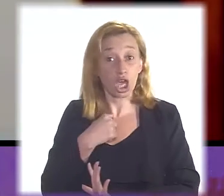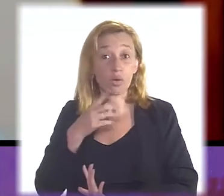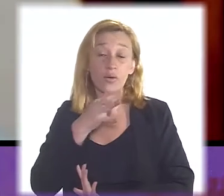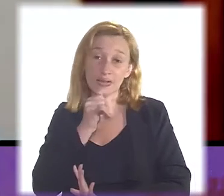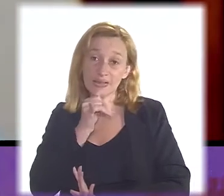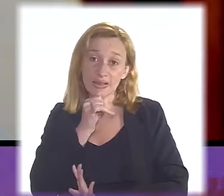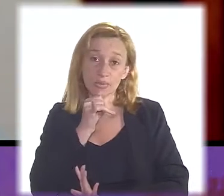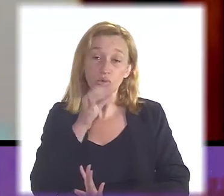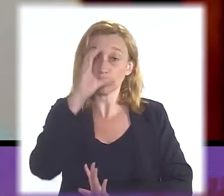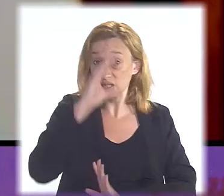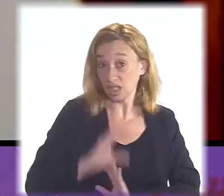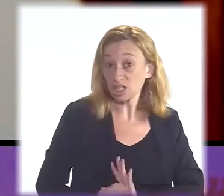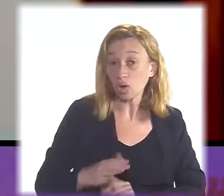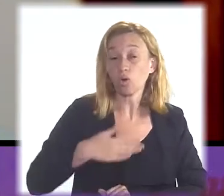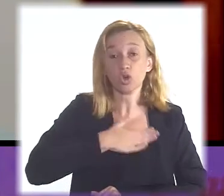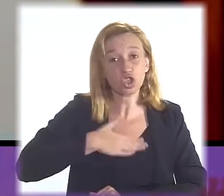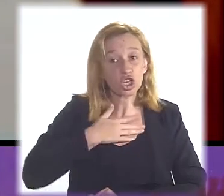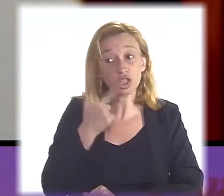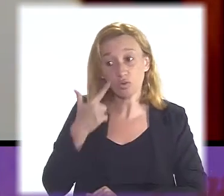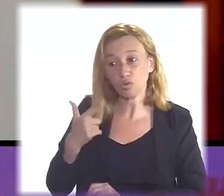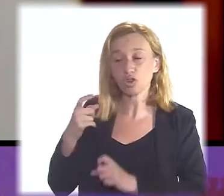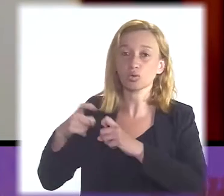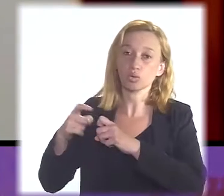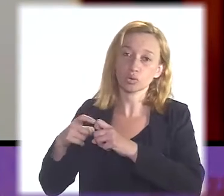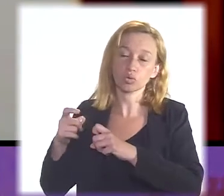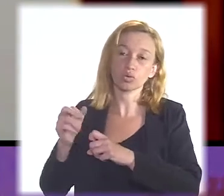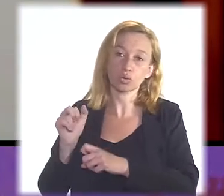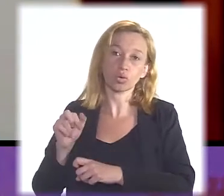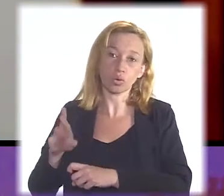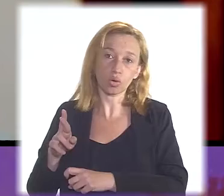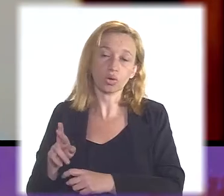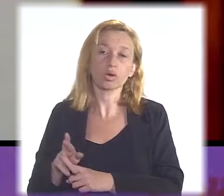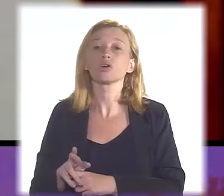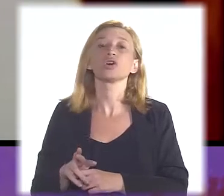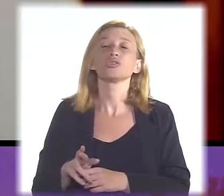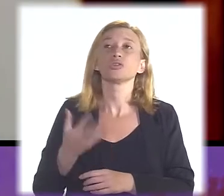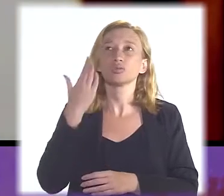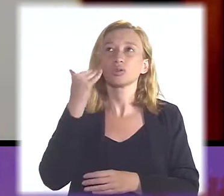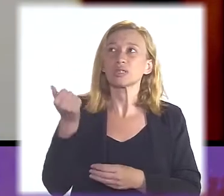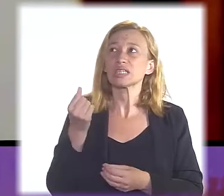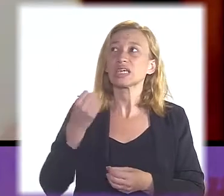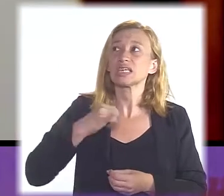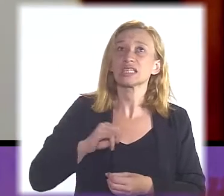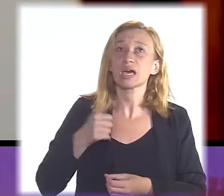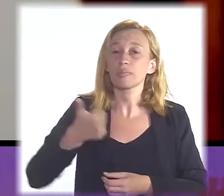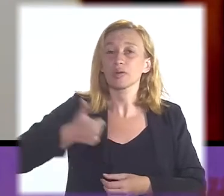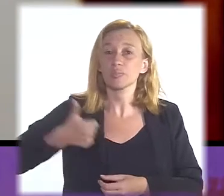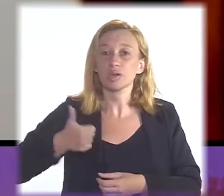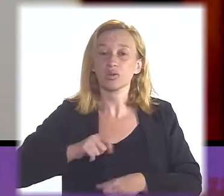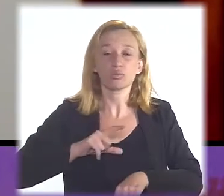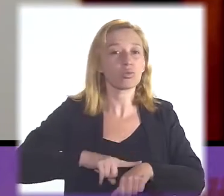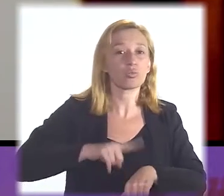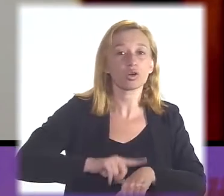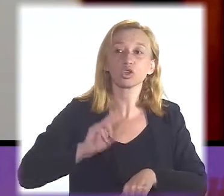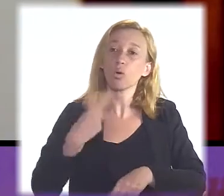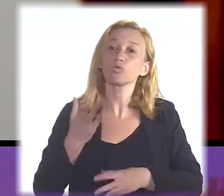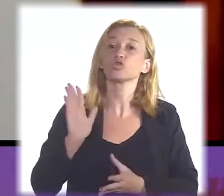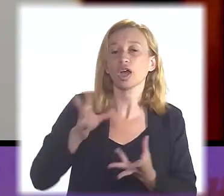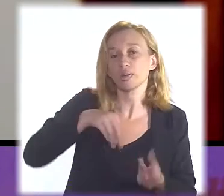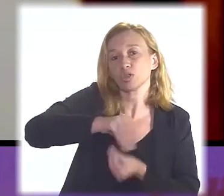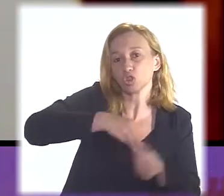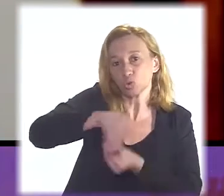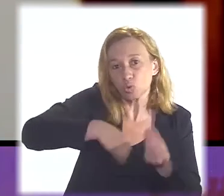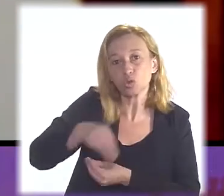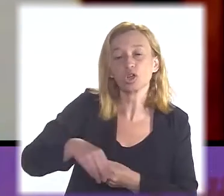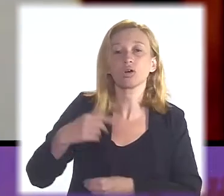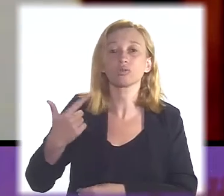por exemplo, como cidadão, gostaria de ouvir o doutor Silvio Provenzano. Eu não sei se eu estou enfrentando ainda a primeira onda ou se já está misturando